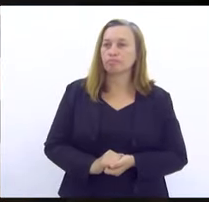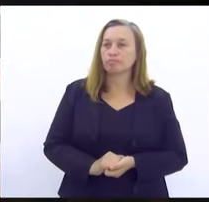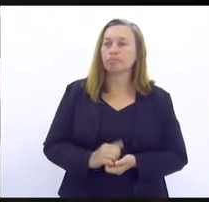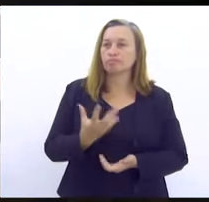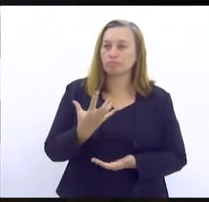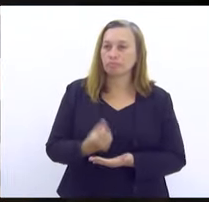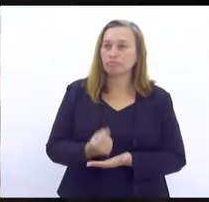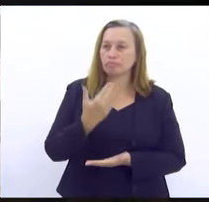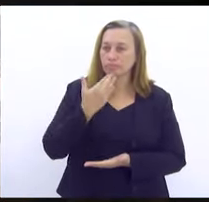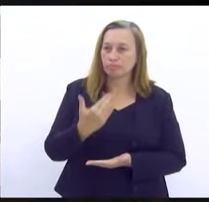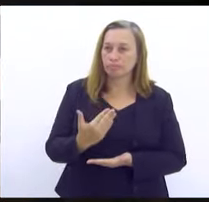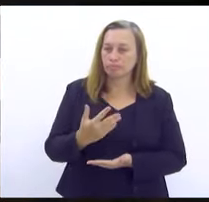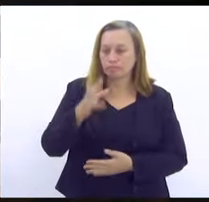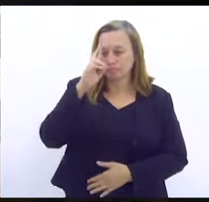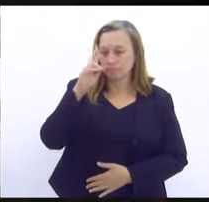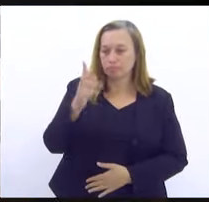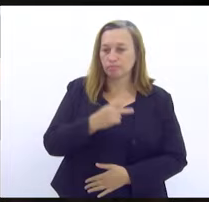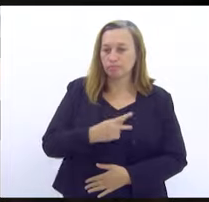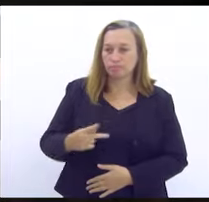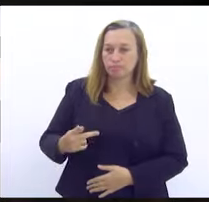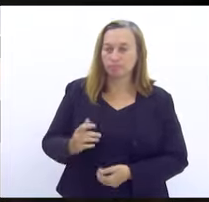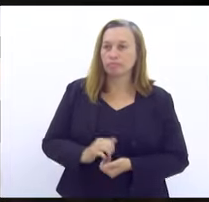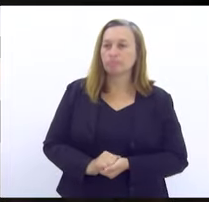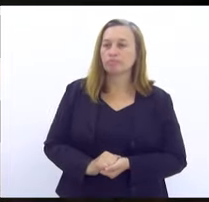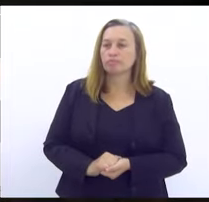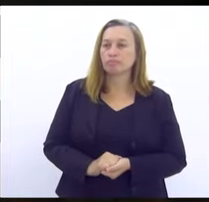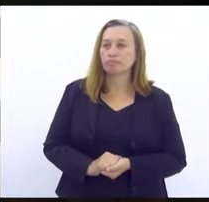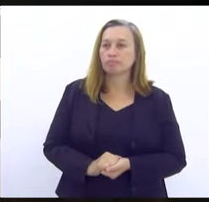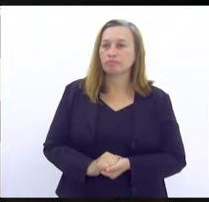Acatado o pedido de Vossa Excelência.